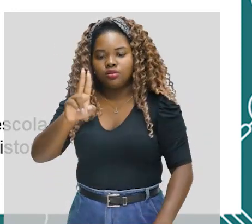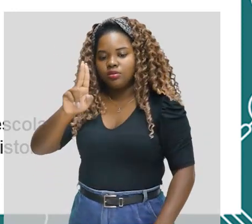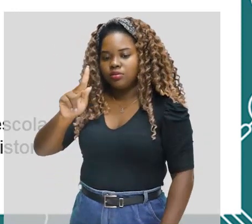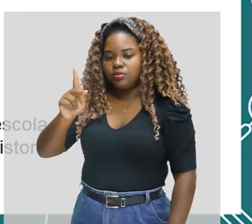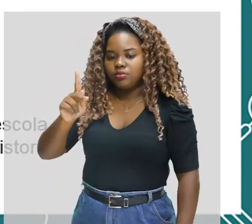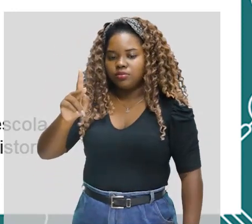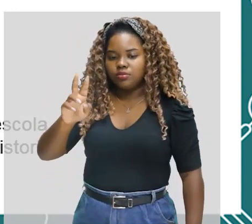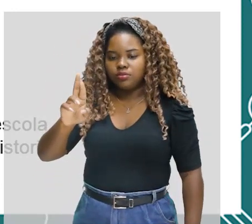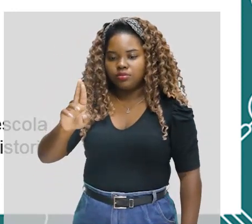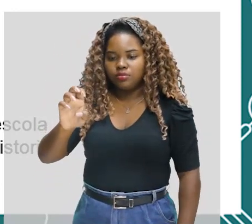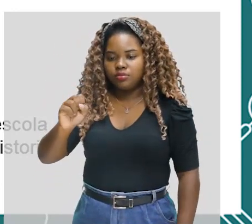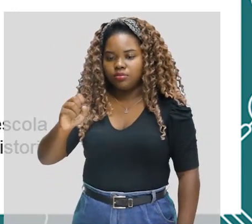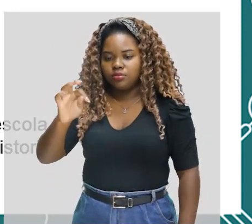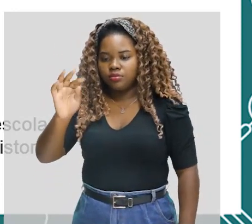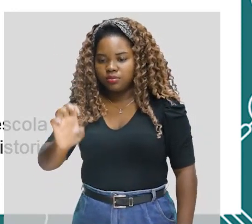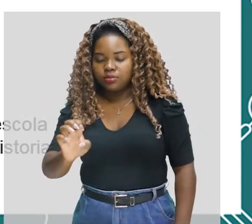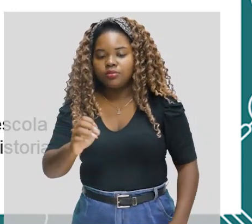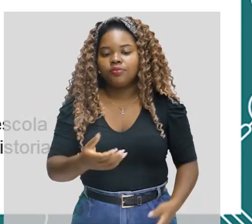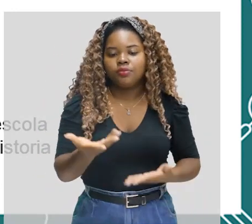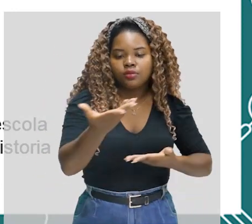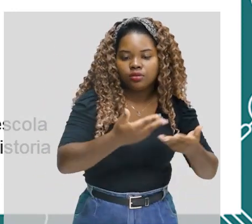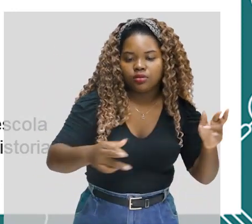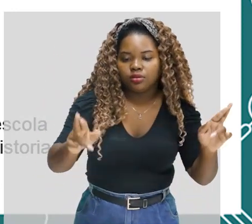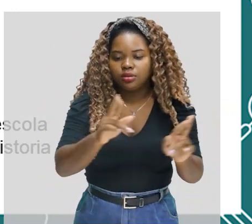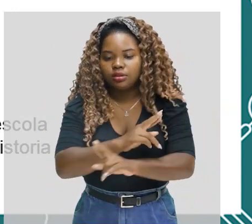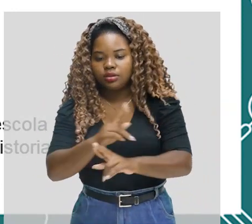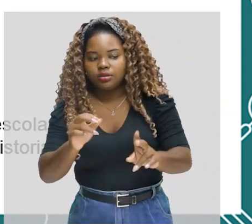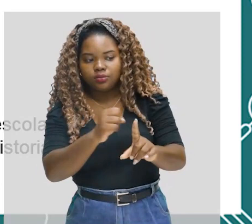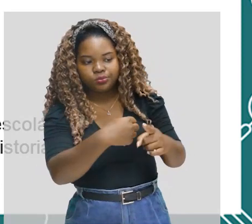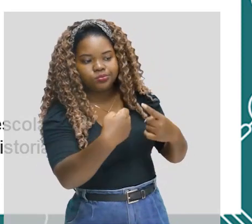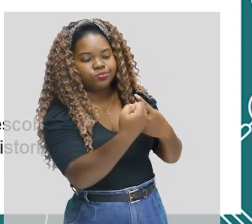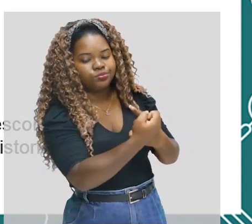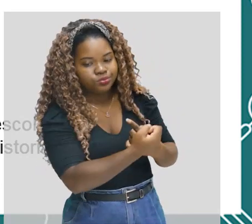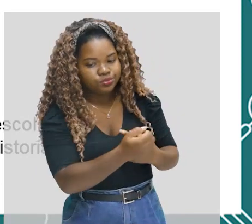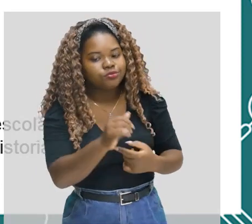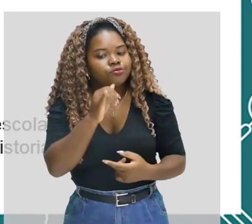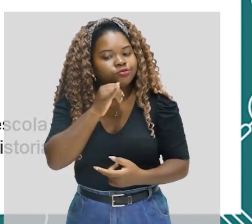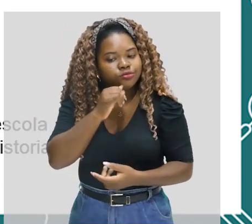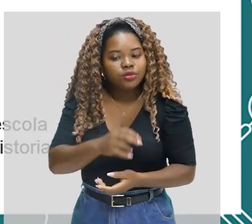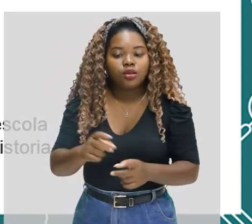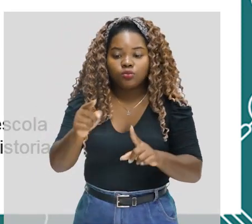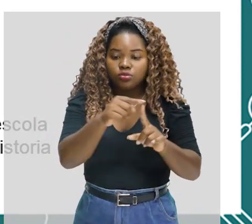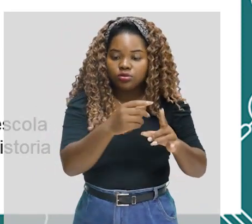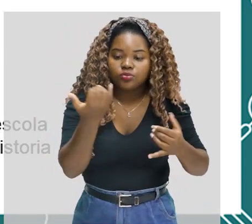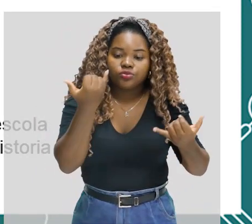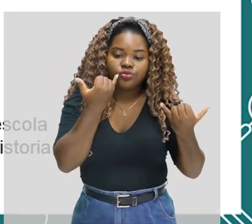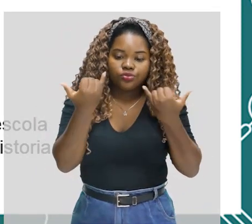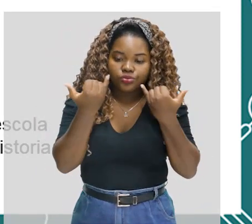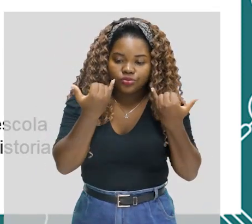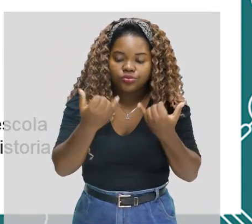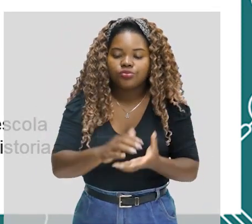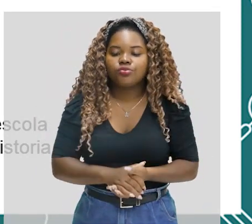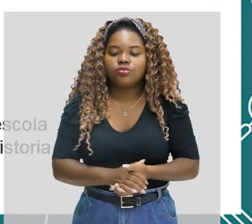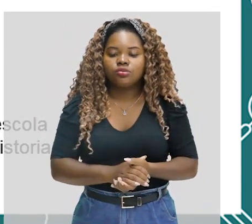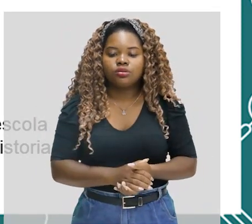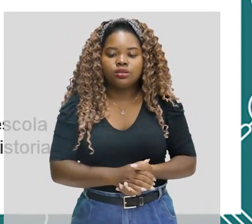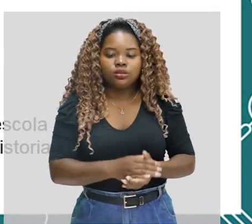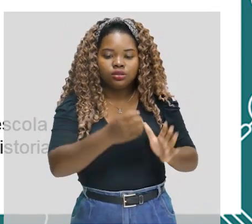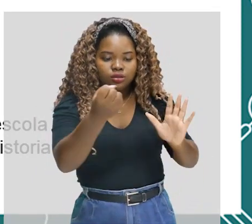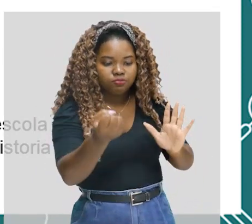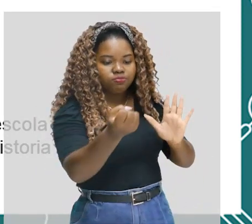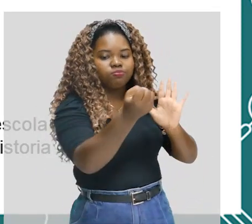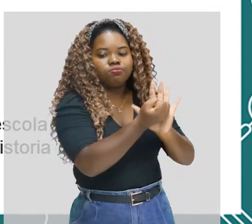do convívio, né? Dessa sociedade, tá ok? É um tipo de informação, certo? Que é armazenado